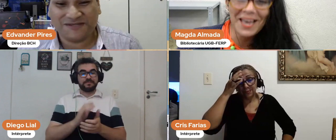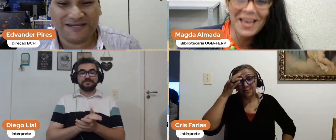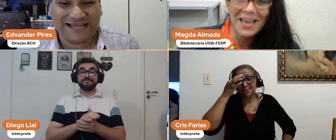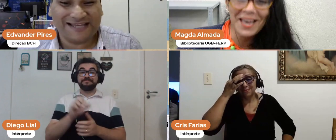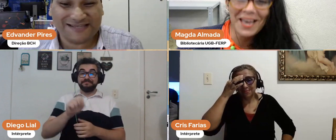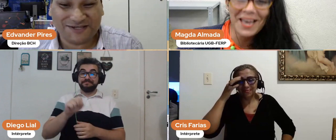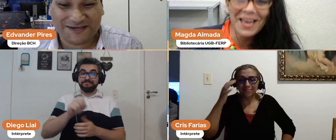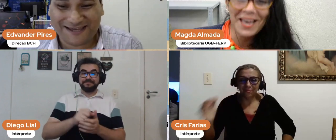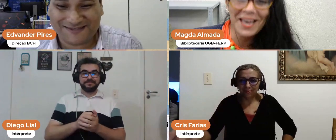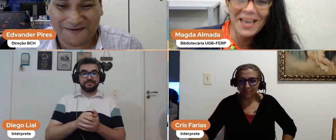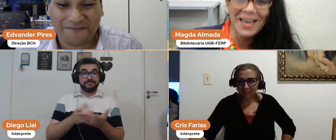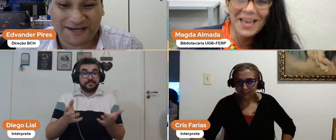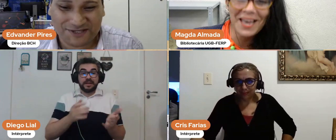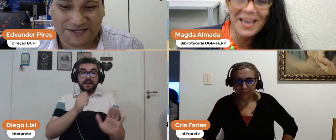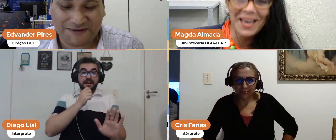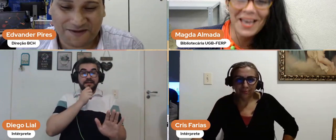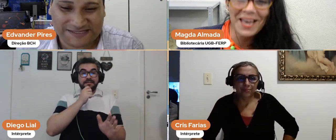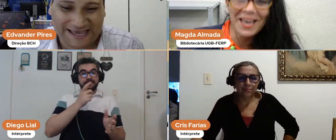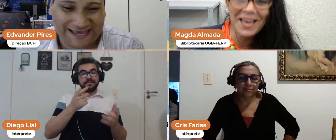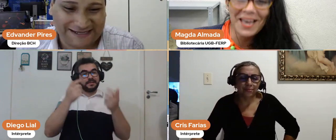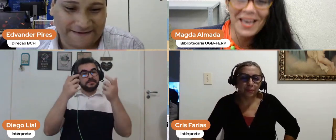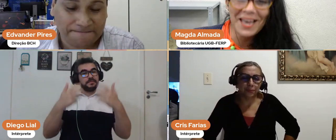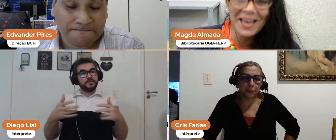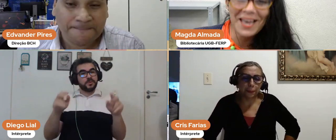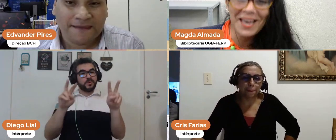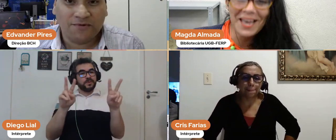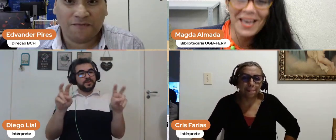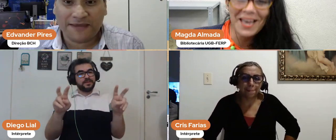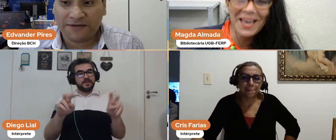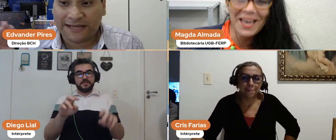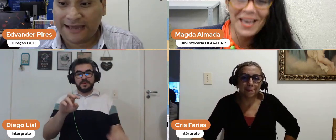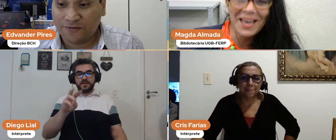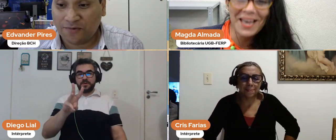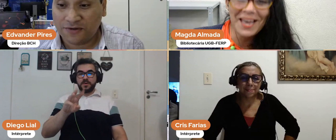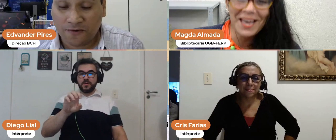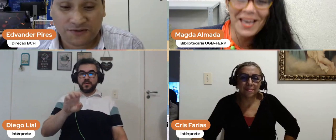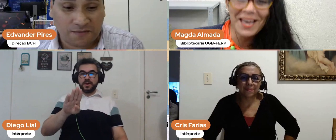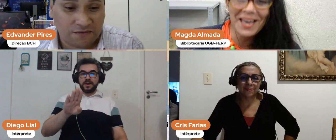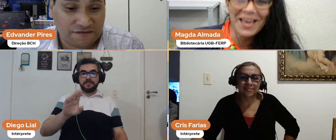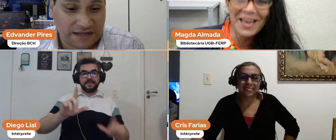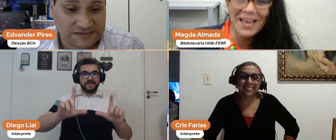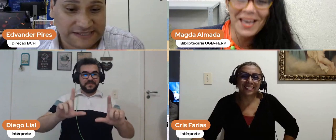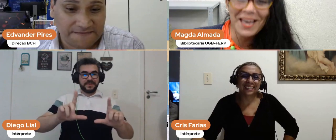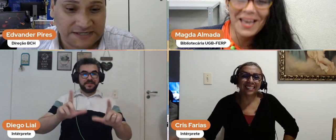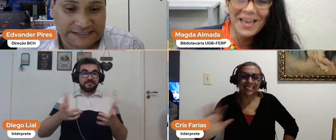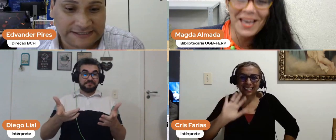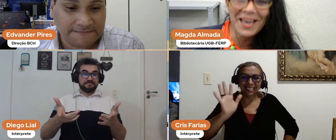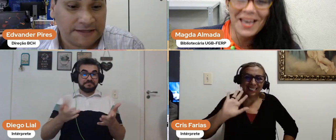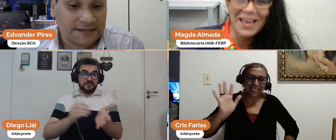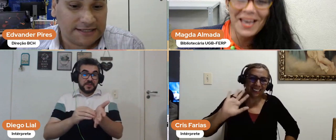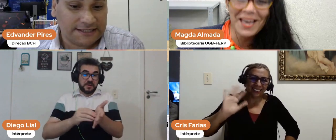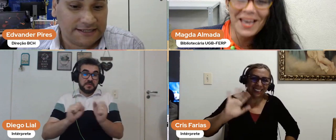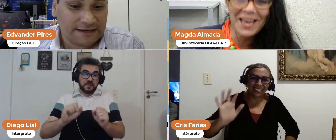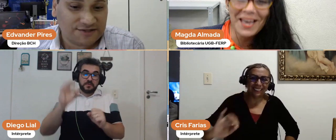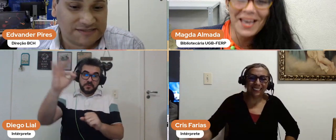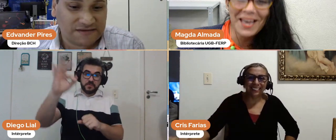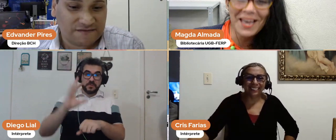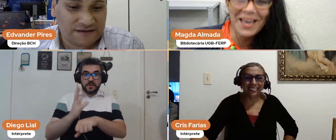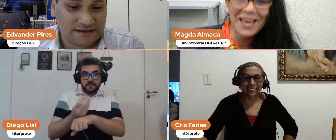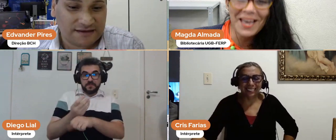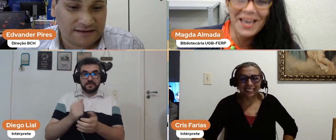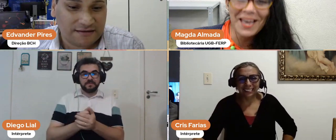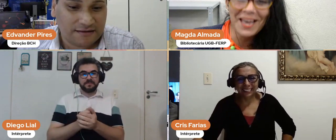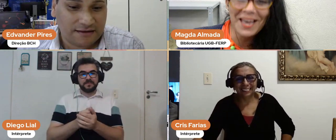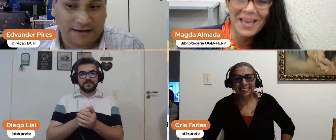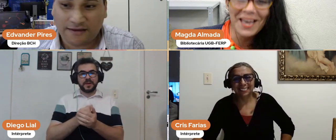outras possibilidades aí de criação para a gente, para a nossa área. Né? Muito bem, obrigado, boa noite, um bom final de semana. E a gente se